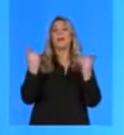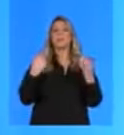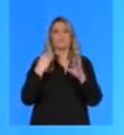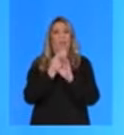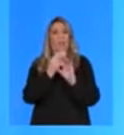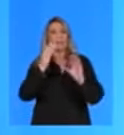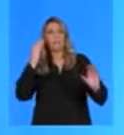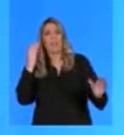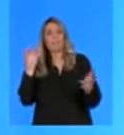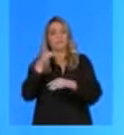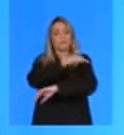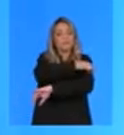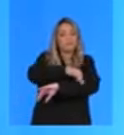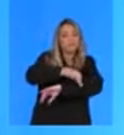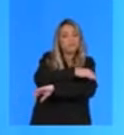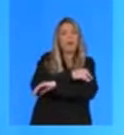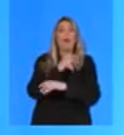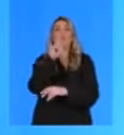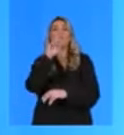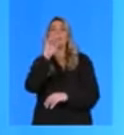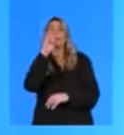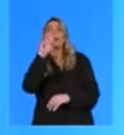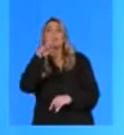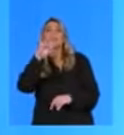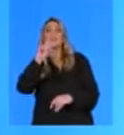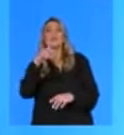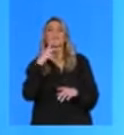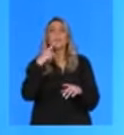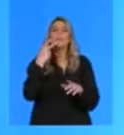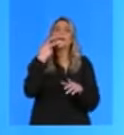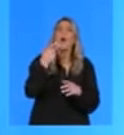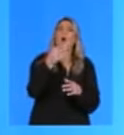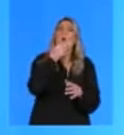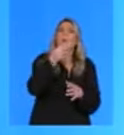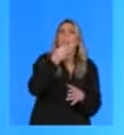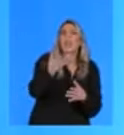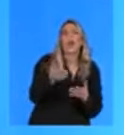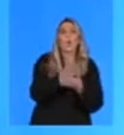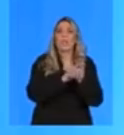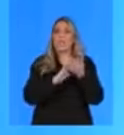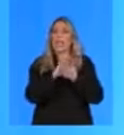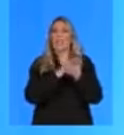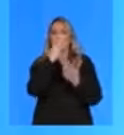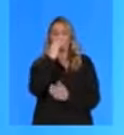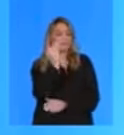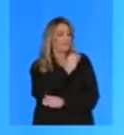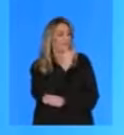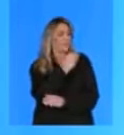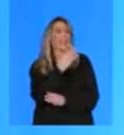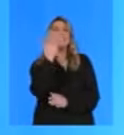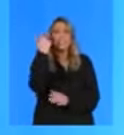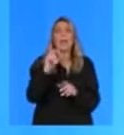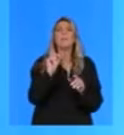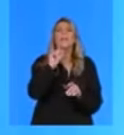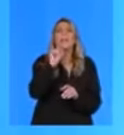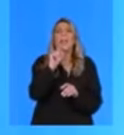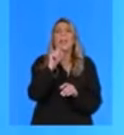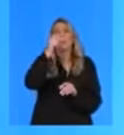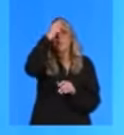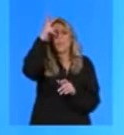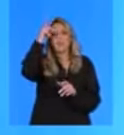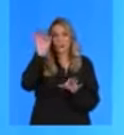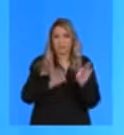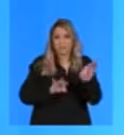engenheiros urbanistas da prefeitura nas decisões sabe quem realmente fez o planejamento da prefeitura nos